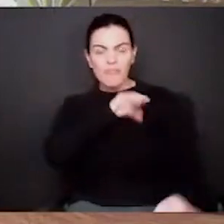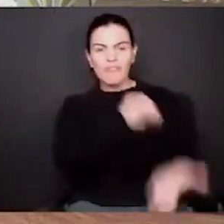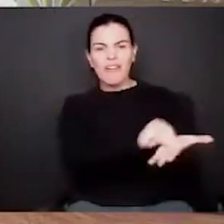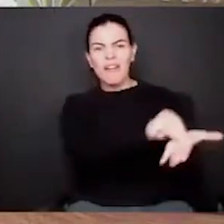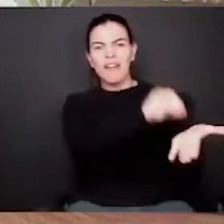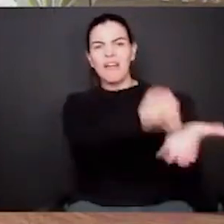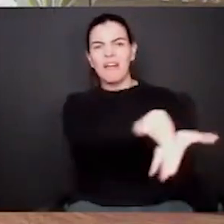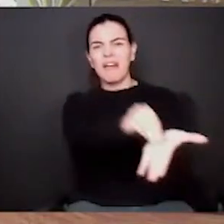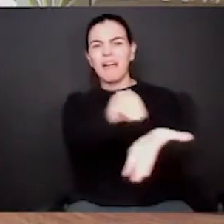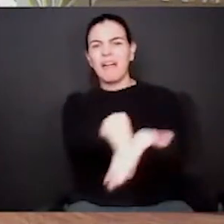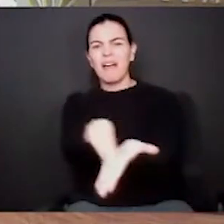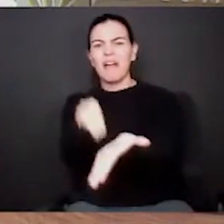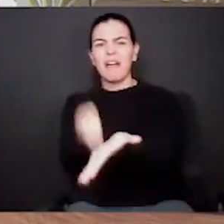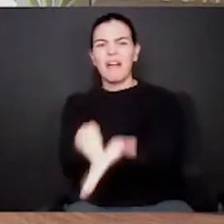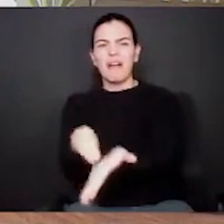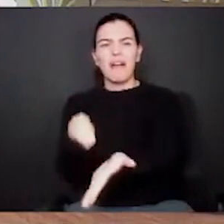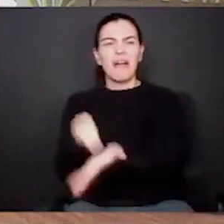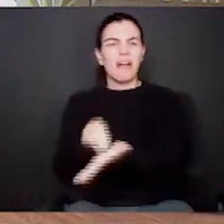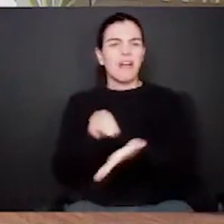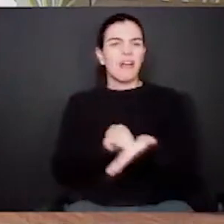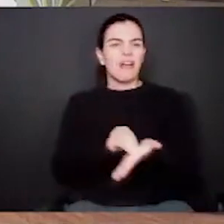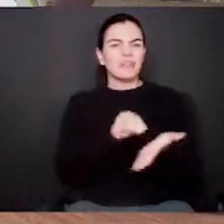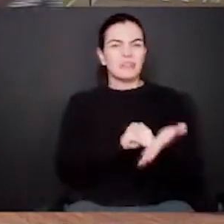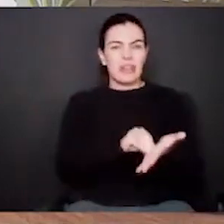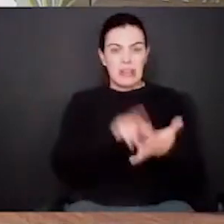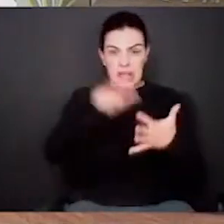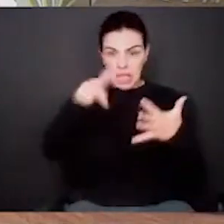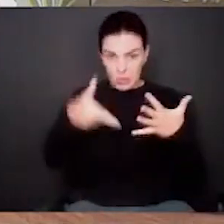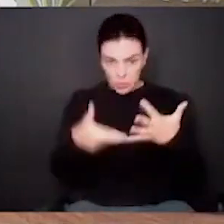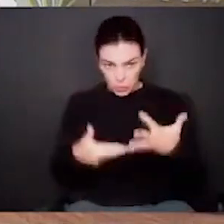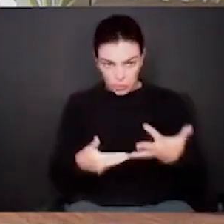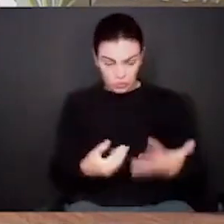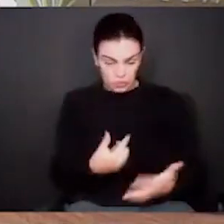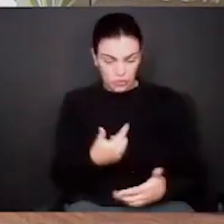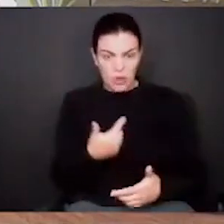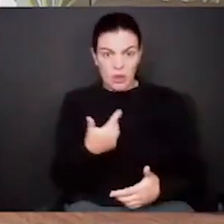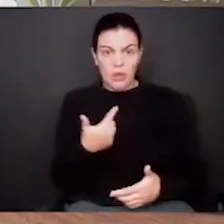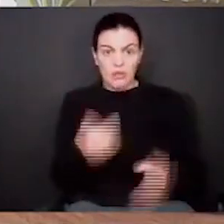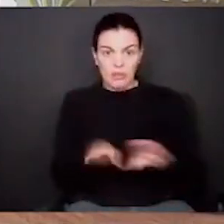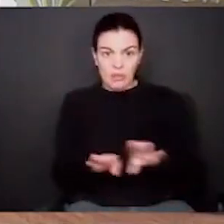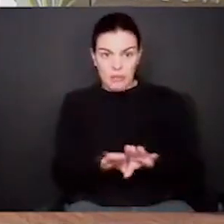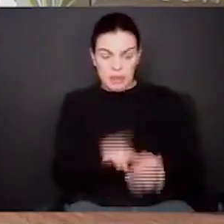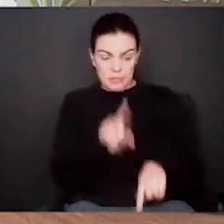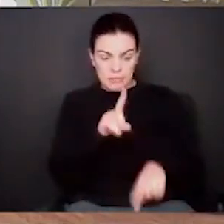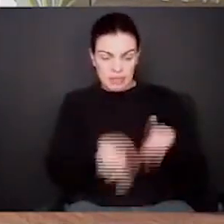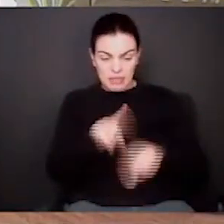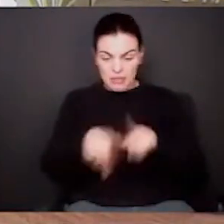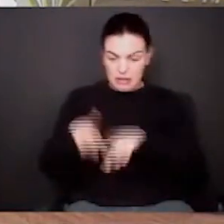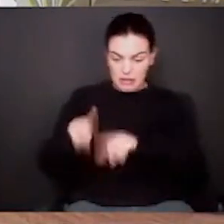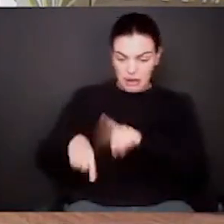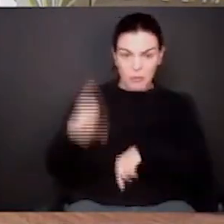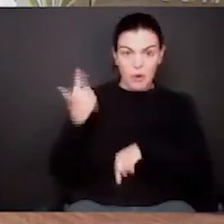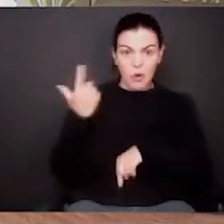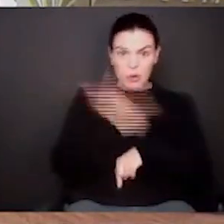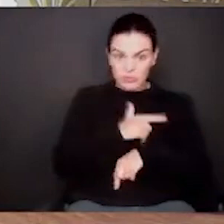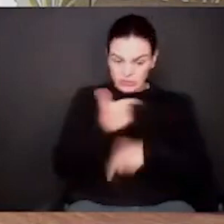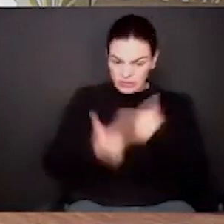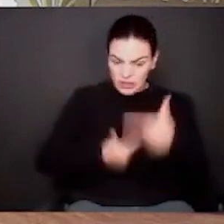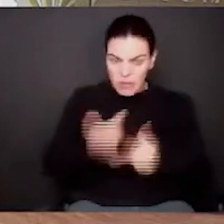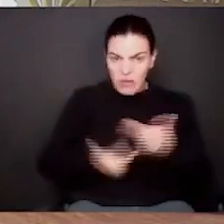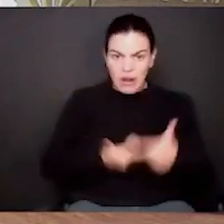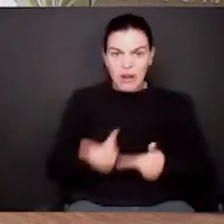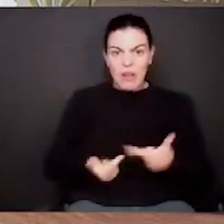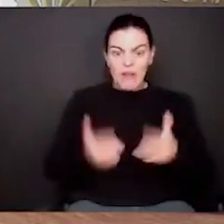se depender hoje dos recursos que ele tem para trabalhar, dos recursos que ele tem para imprimir na educação dos nossos